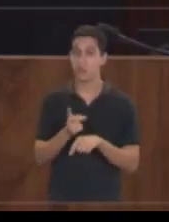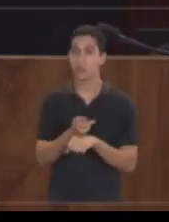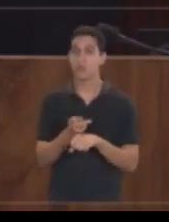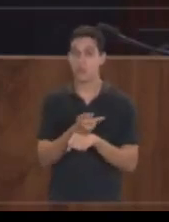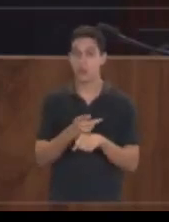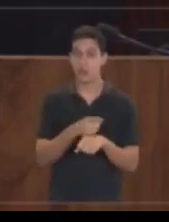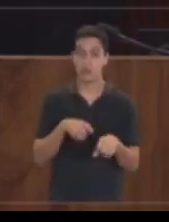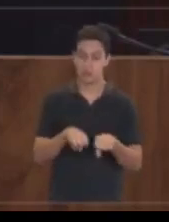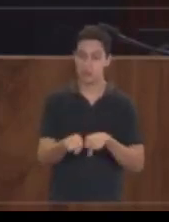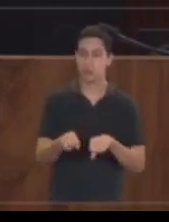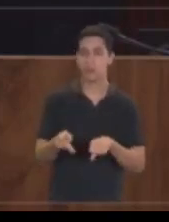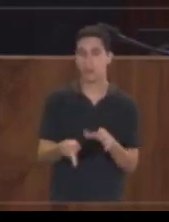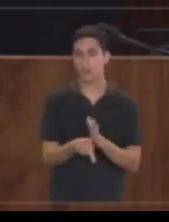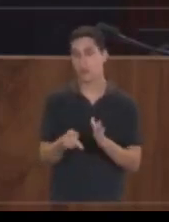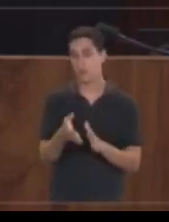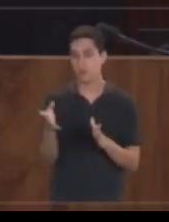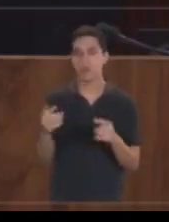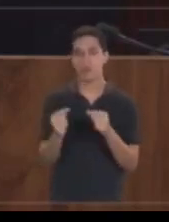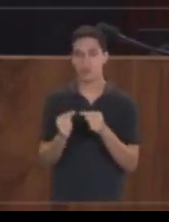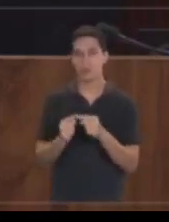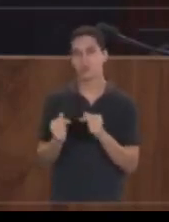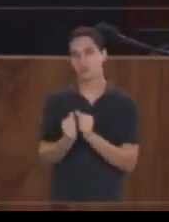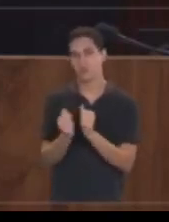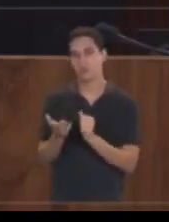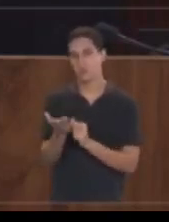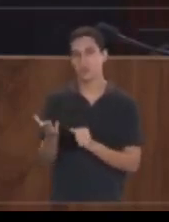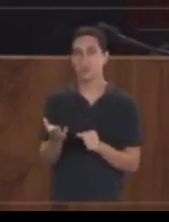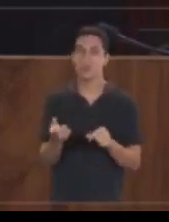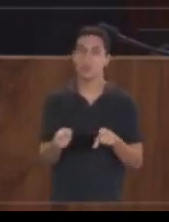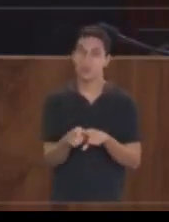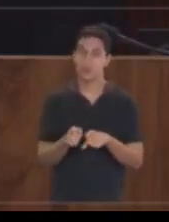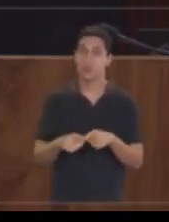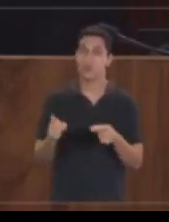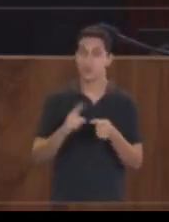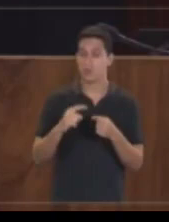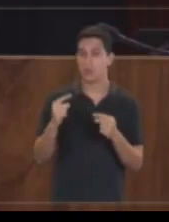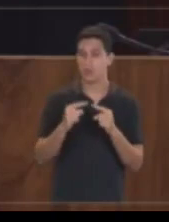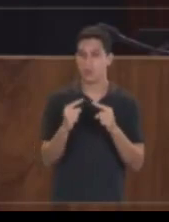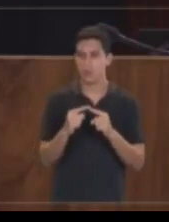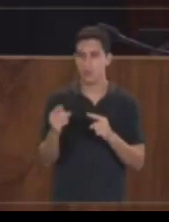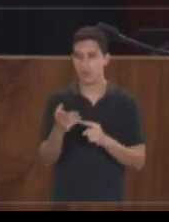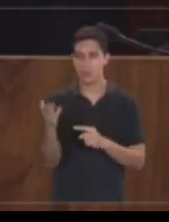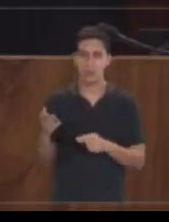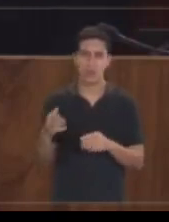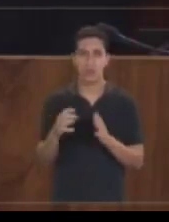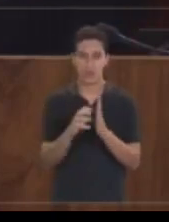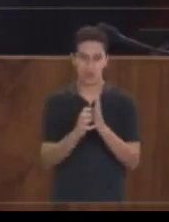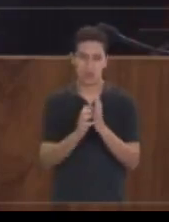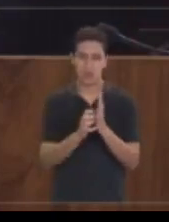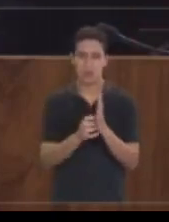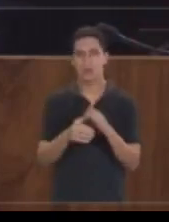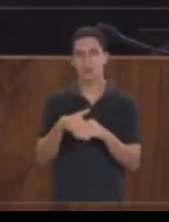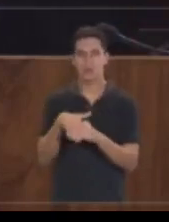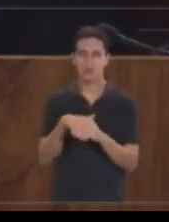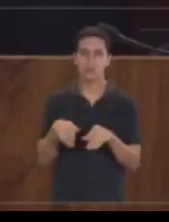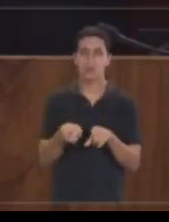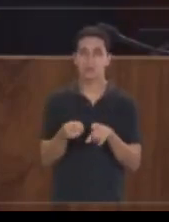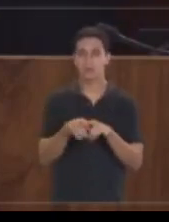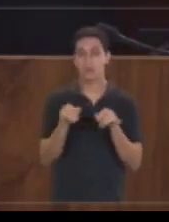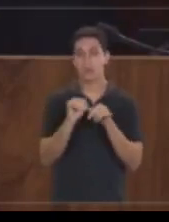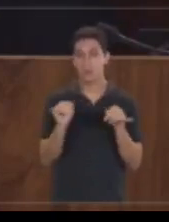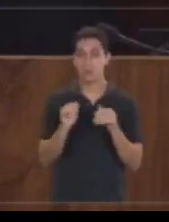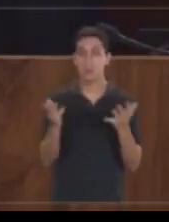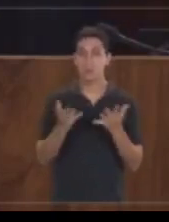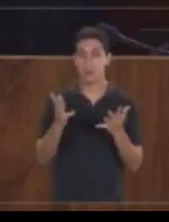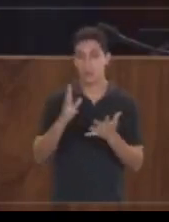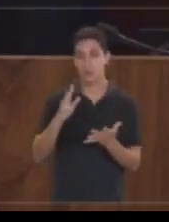dos candidatos a eles vinculados, com o recálculo dos conscientes eleitoral e partidário. Determino, por fim, imediata execução